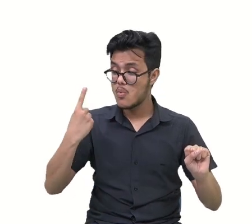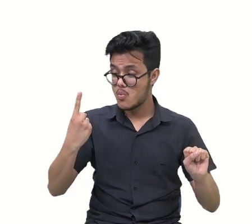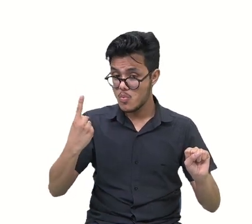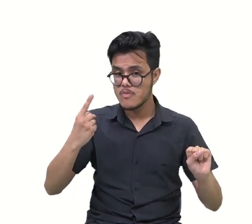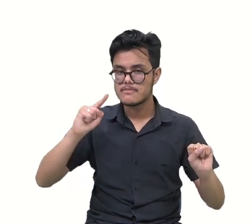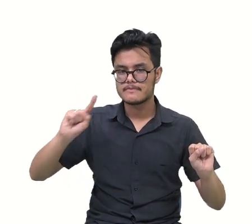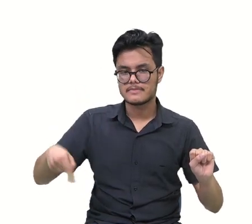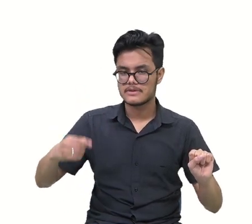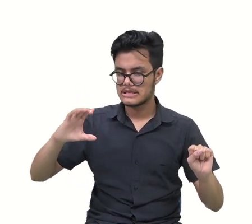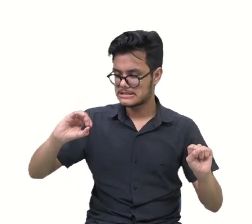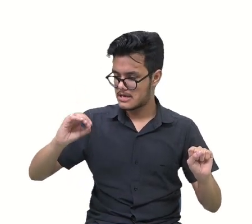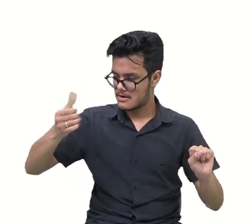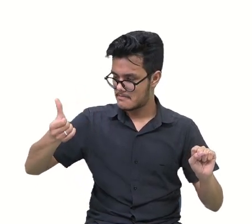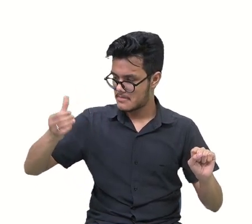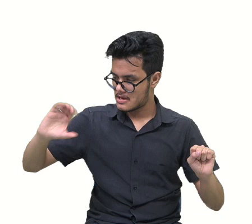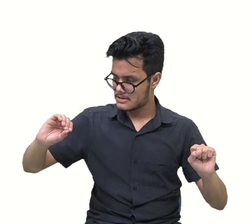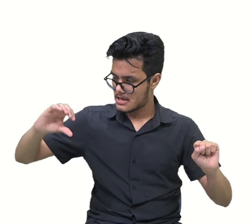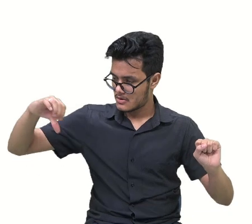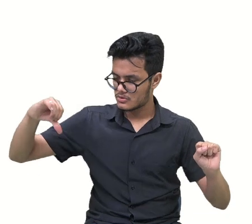vezes